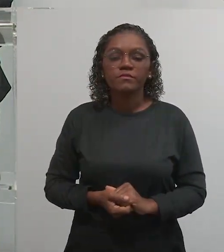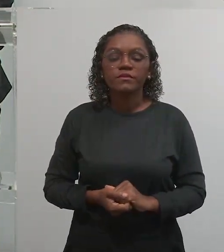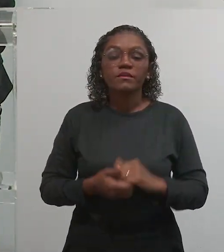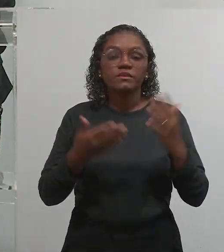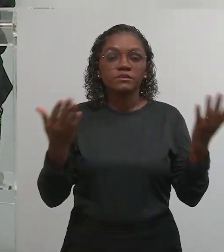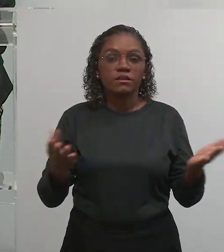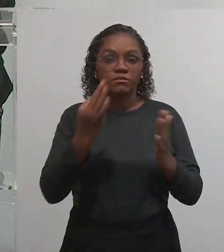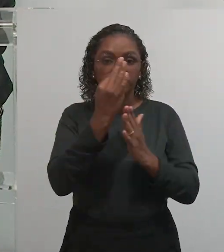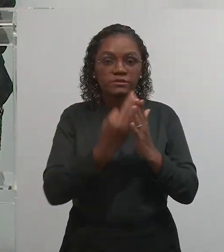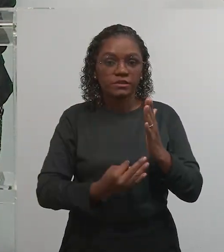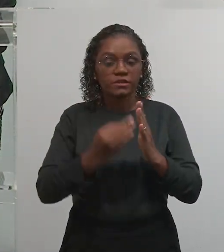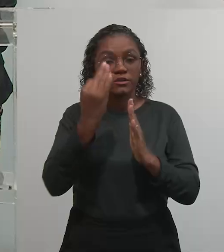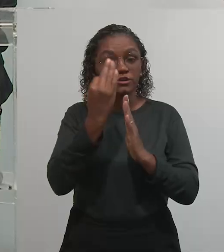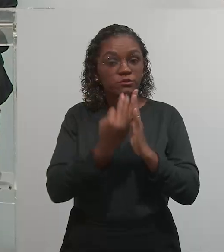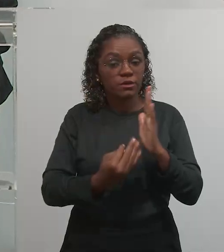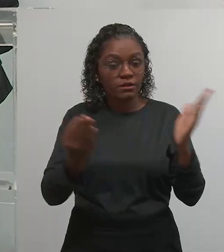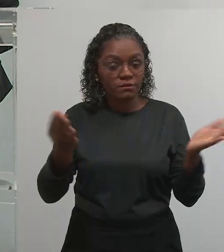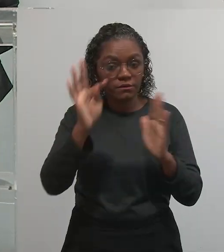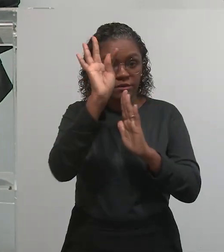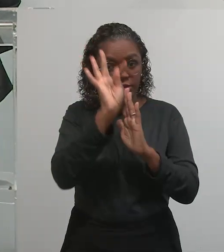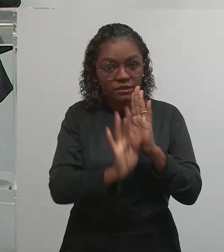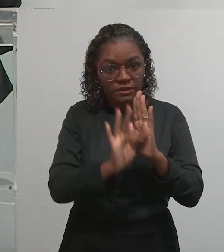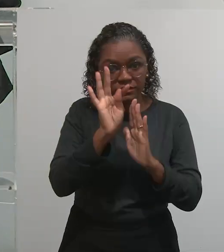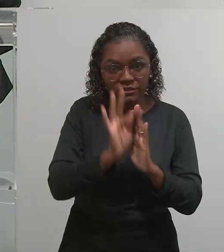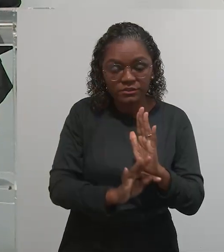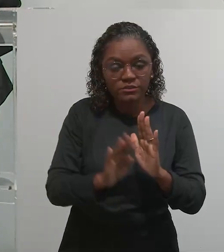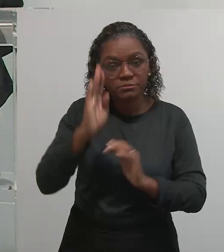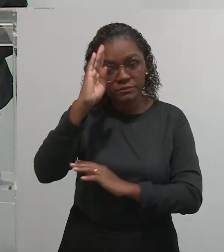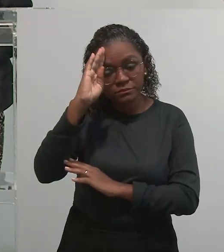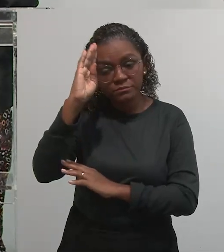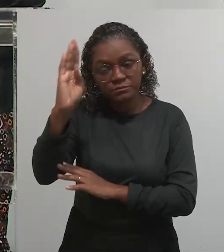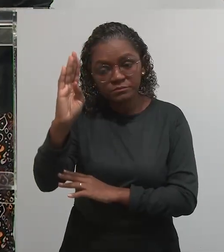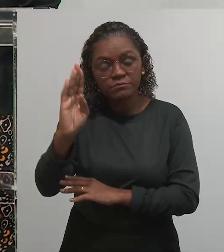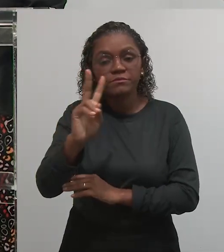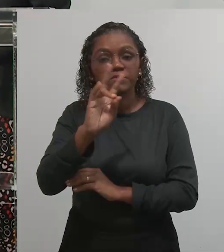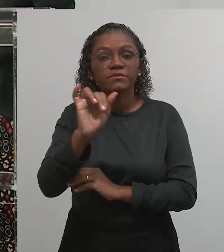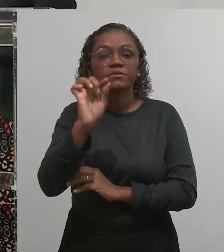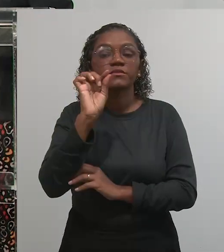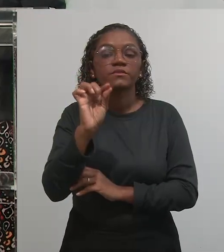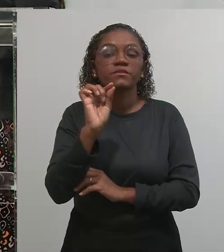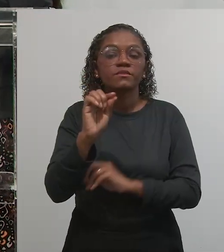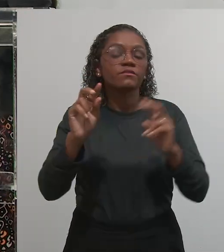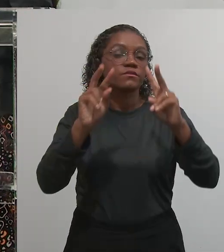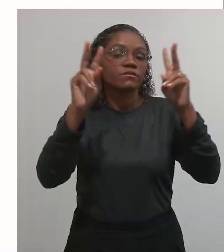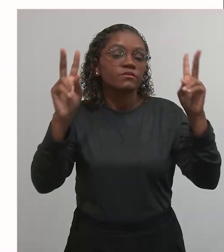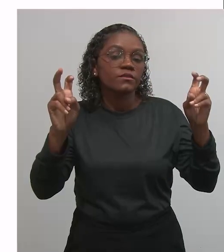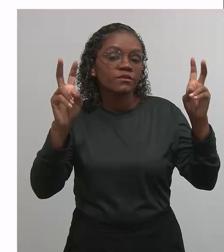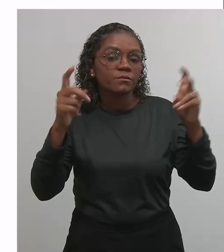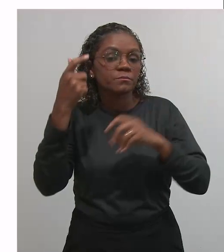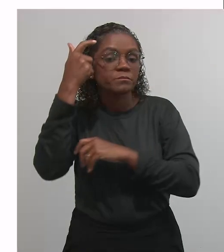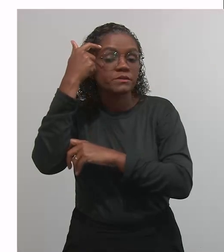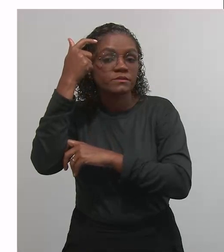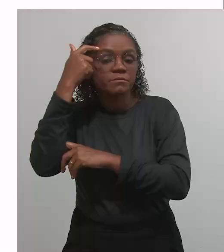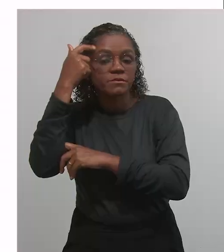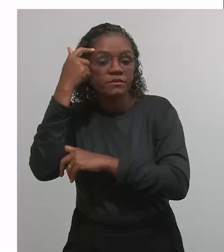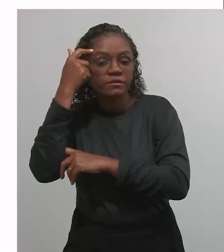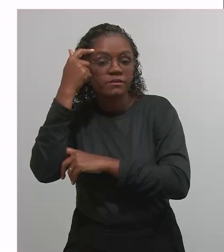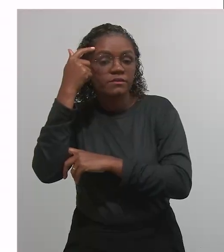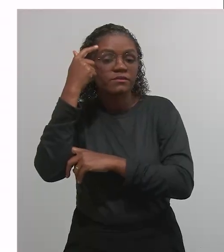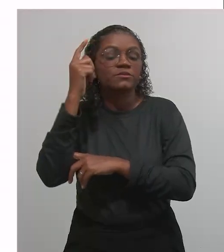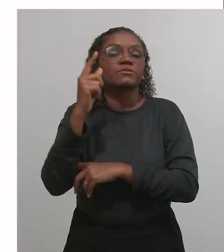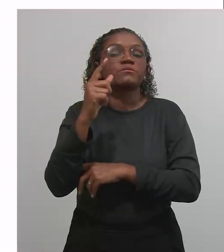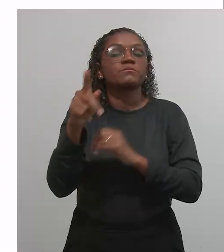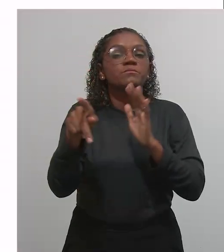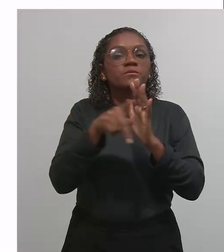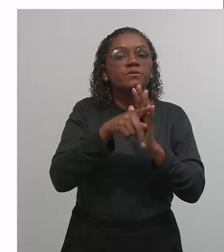texto principal, que é esse texto que nós vamos falar hoje, que versa sobre o pensamento dessas